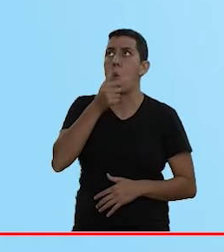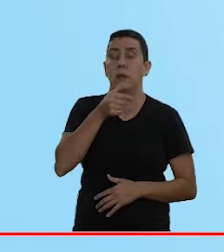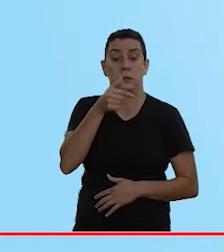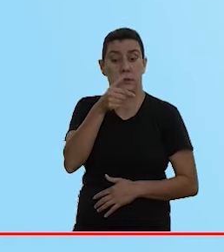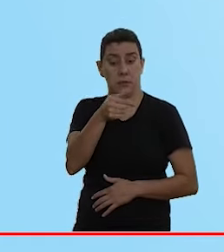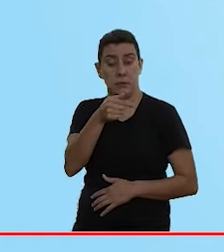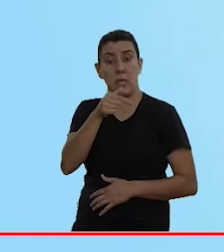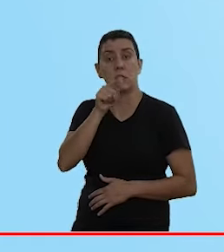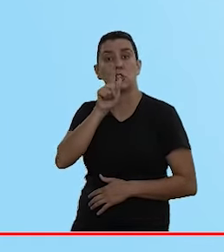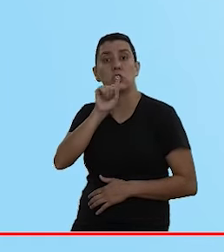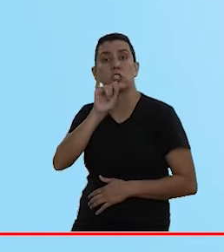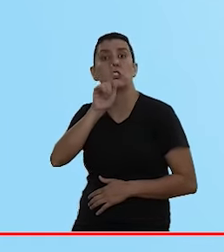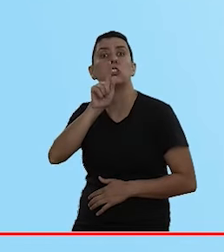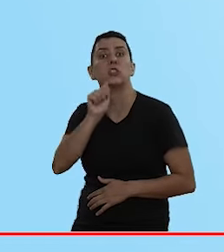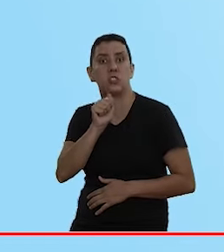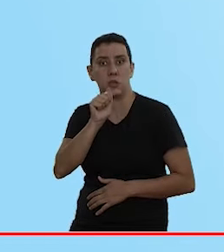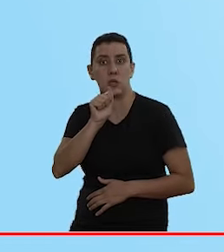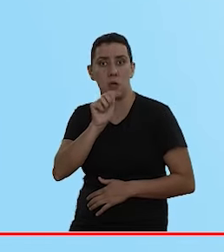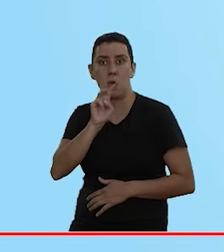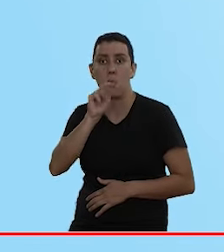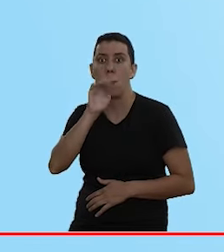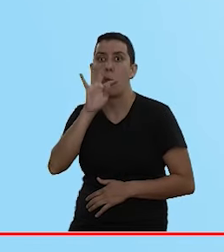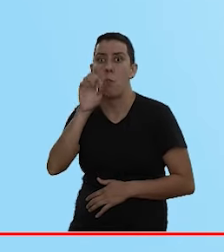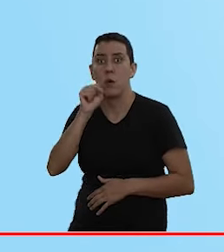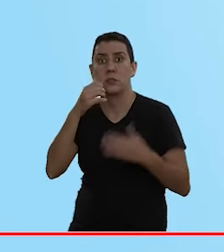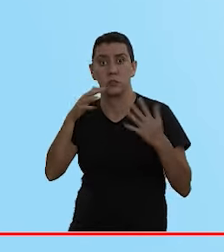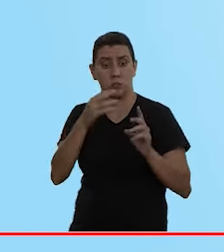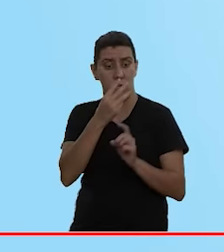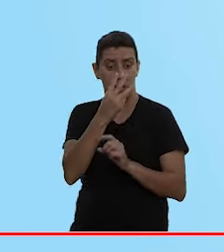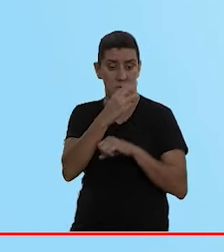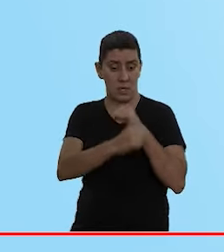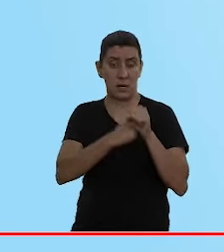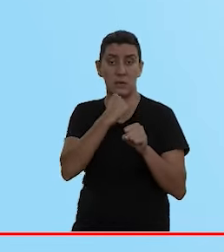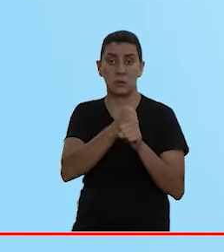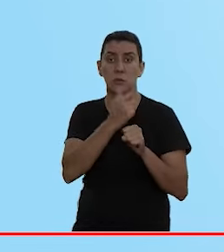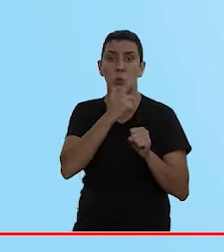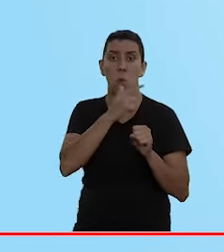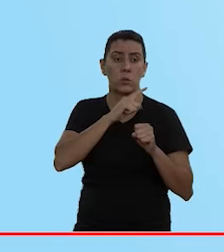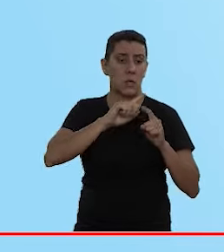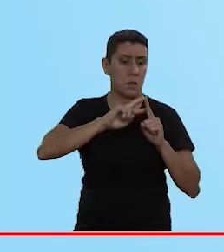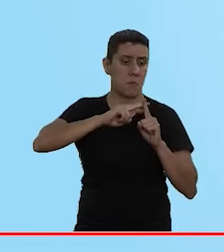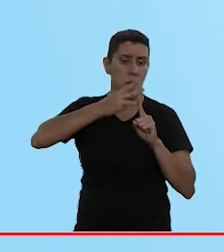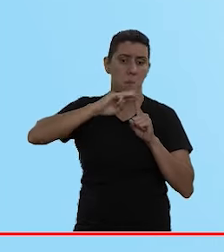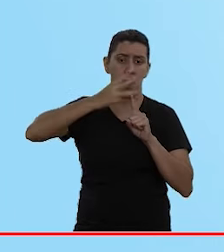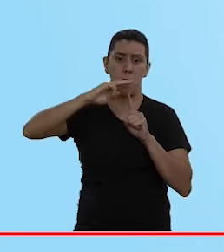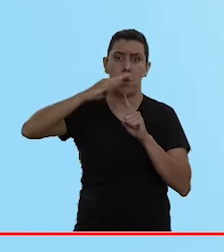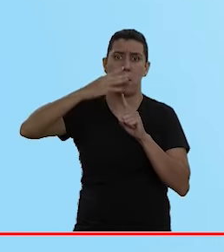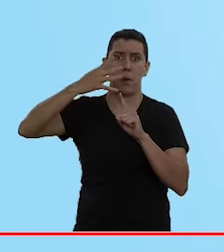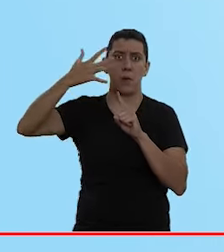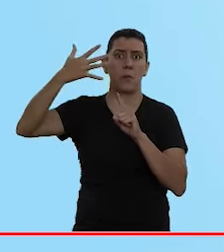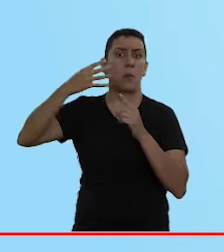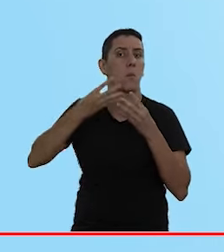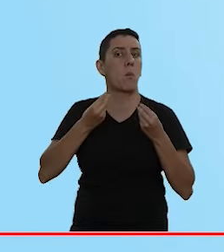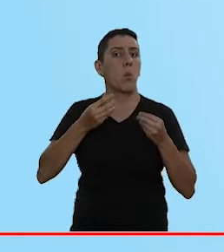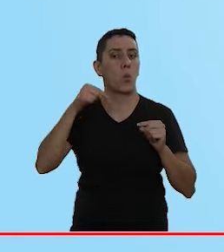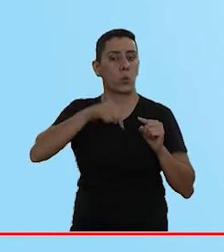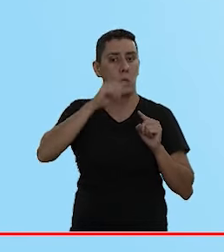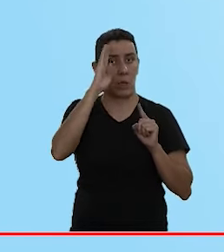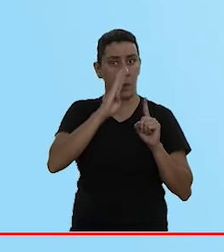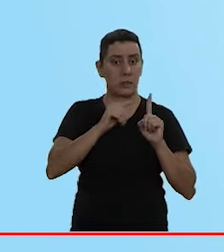Então, é uma fonte que cresceu aí em 3 anos, 7 vezes. Então, o crescimento ele também é exponencial aqui no